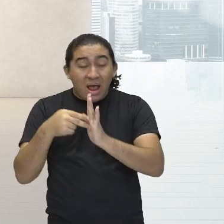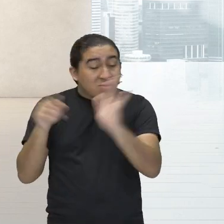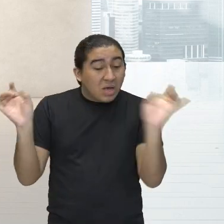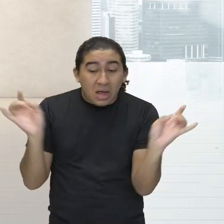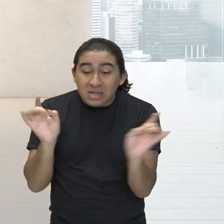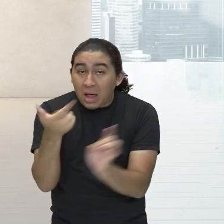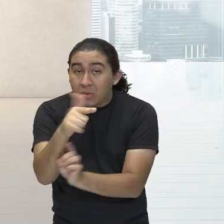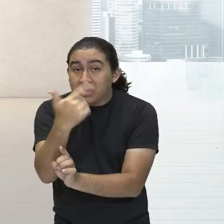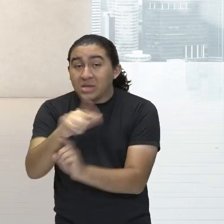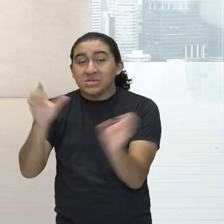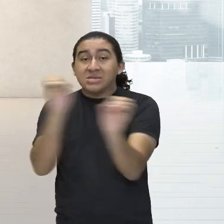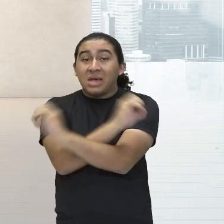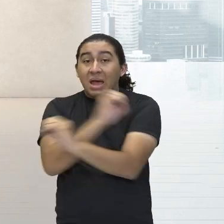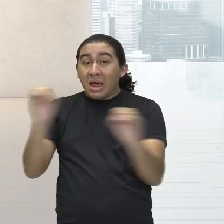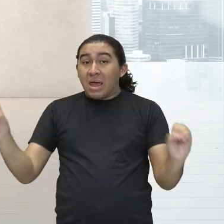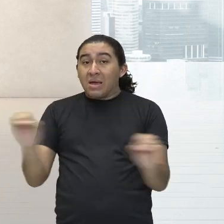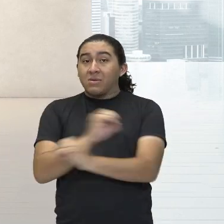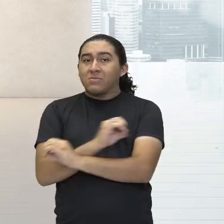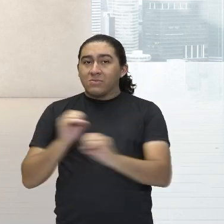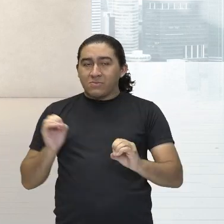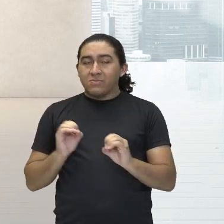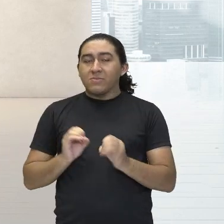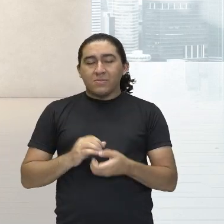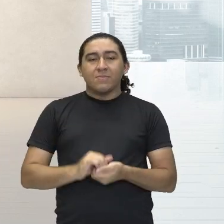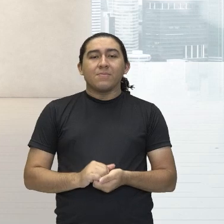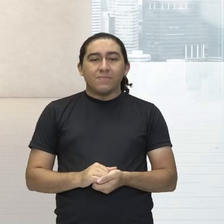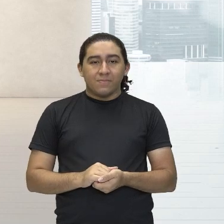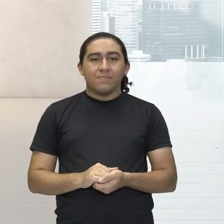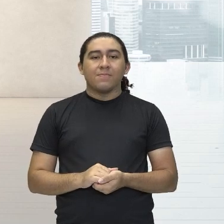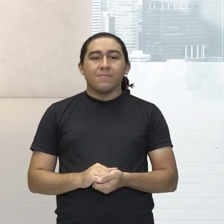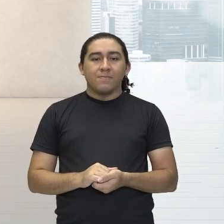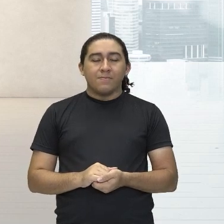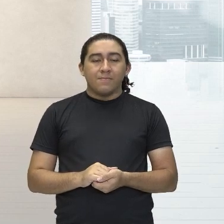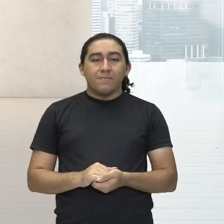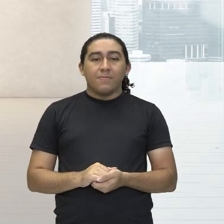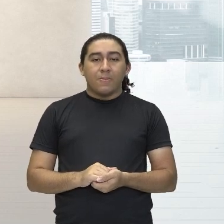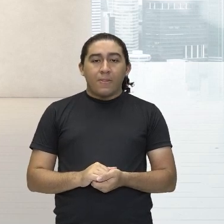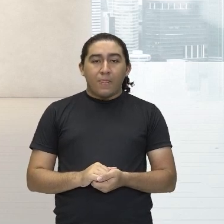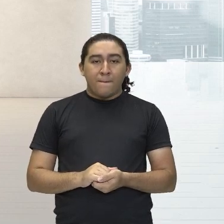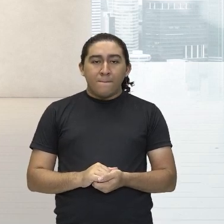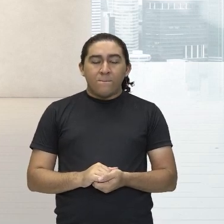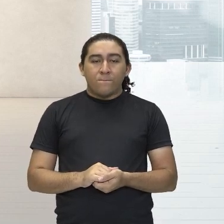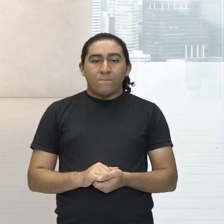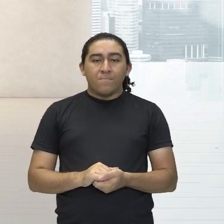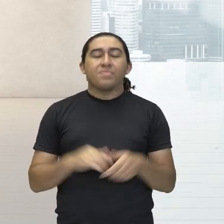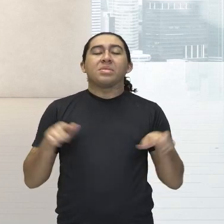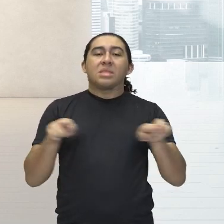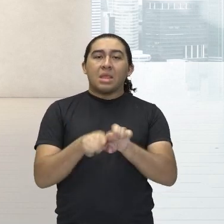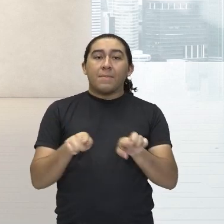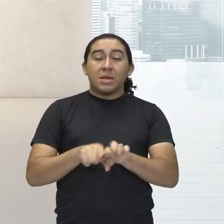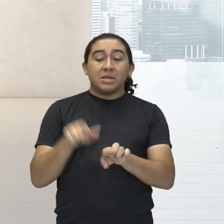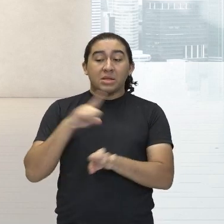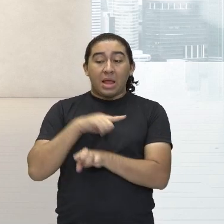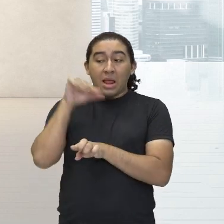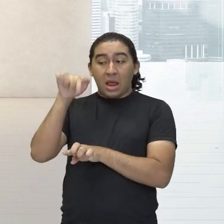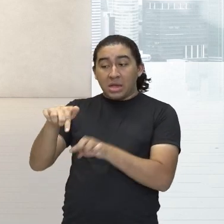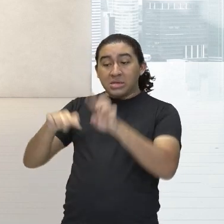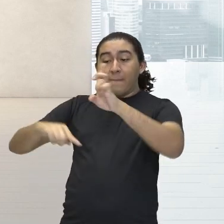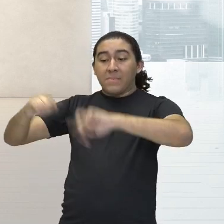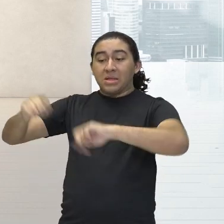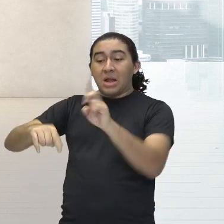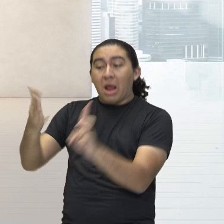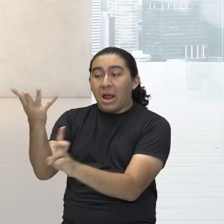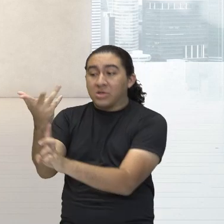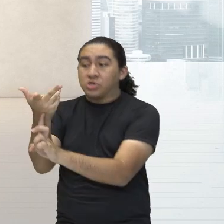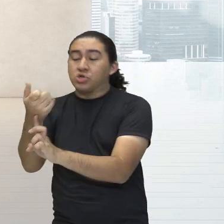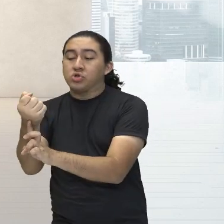como nós vimos aí no nosso texto. E claro que aqui nós temos uma obra de arte que se manifesta